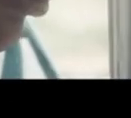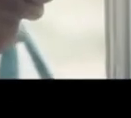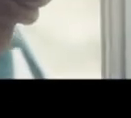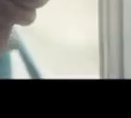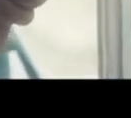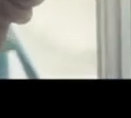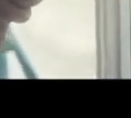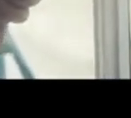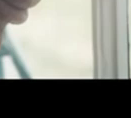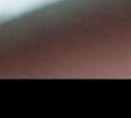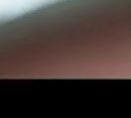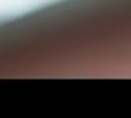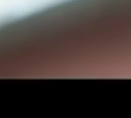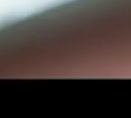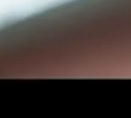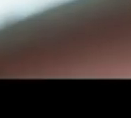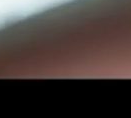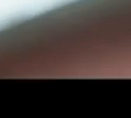mosquito.